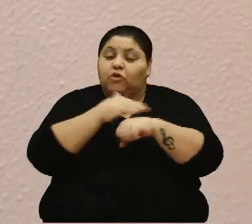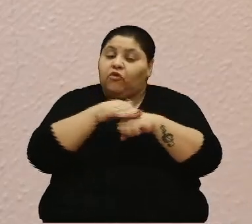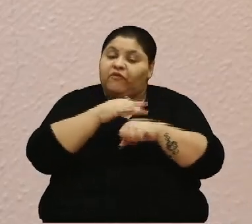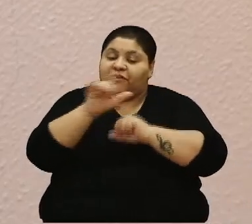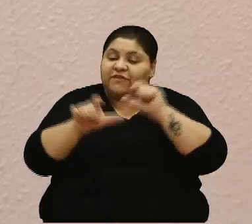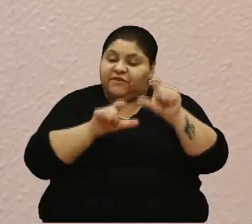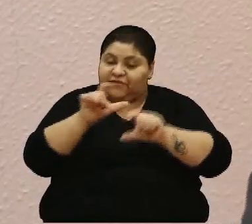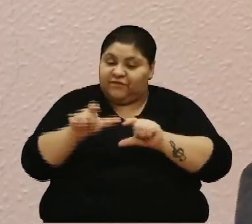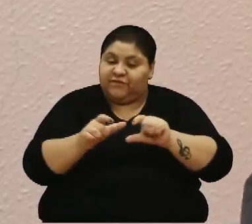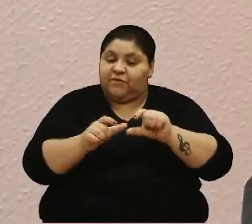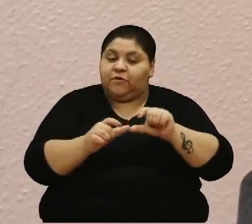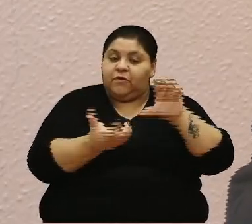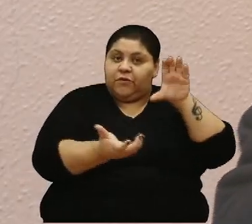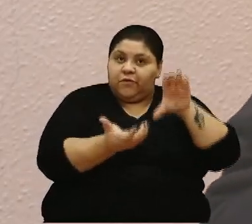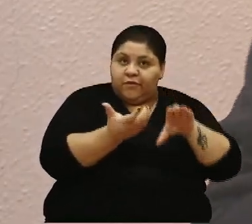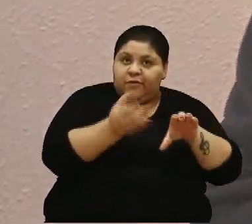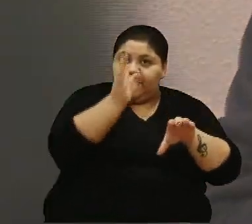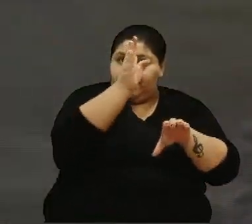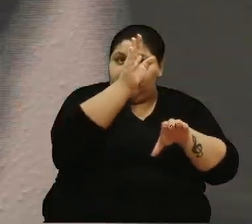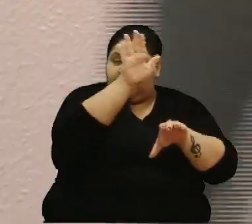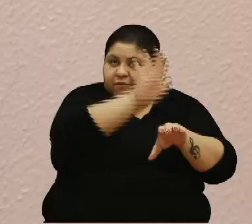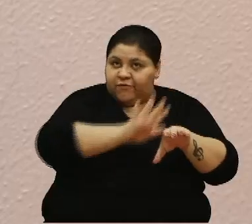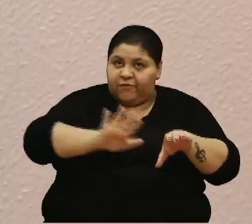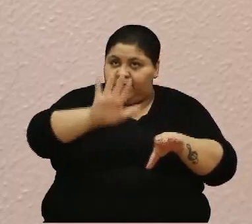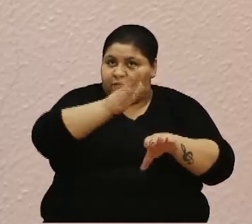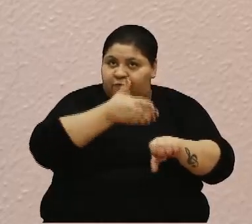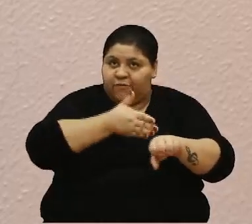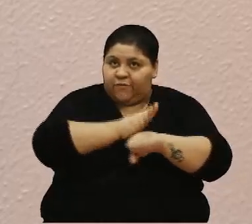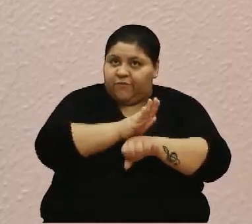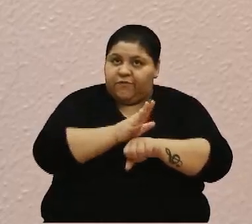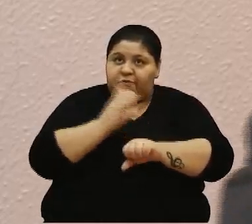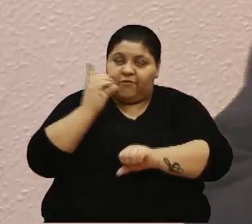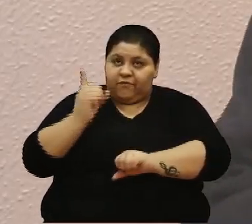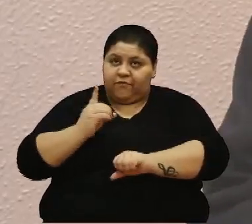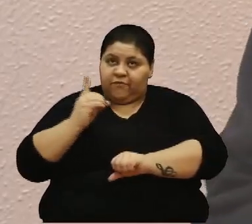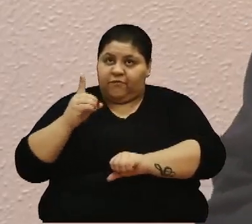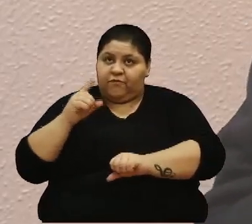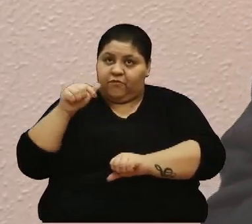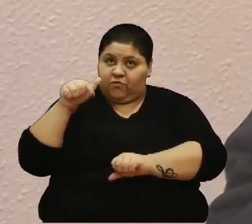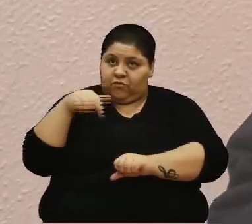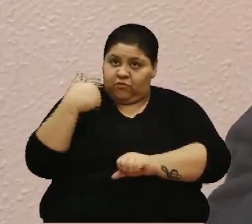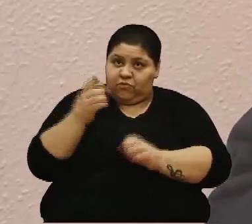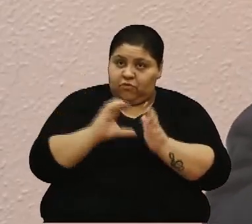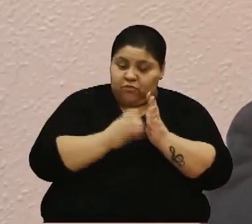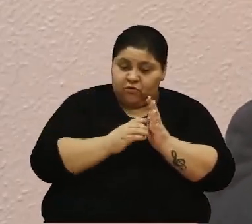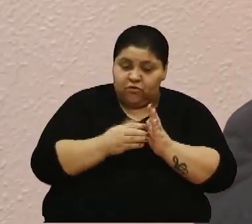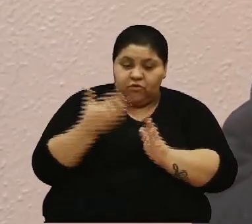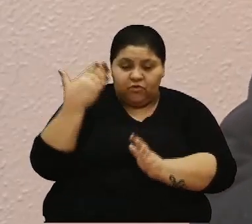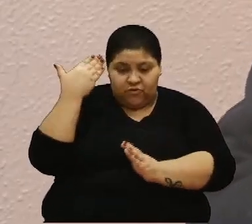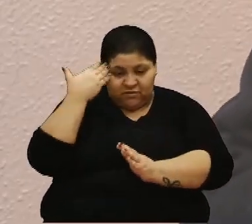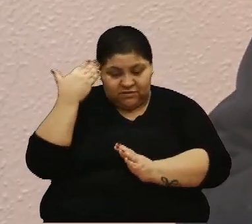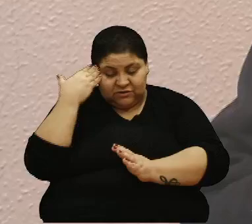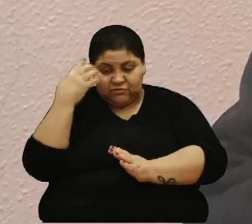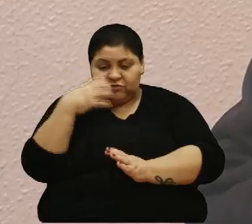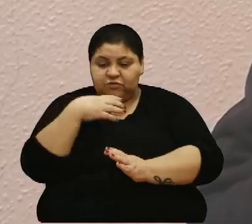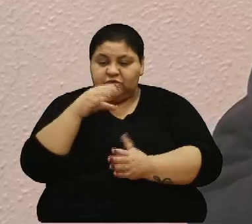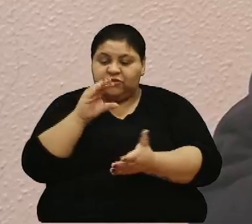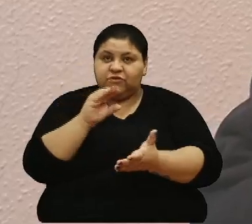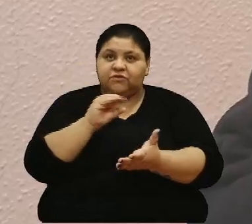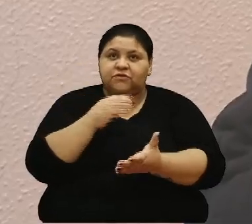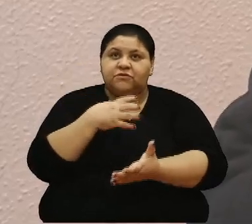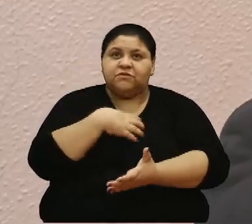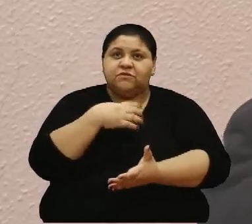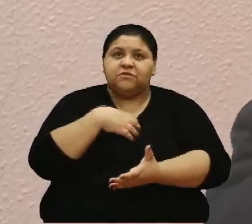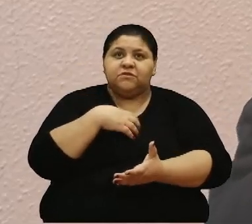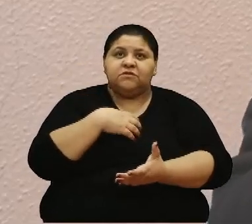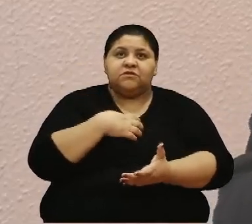trabalham no Congresso Nacional e que estão envolvidos com as nossas deputadas, inclusive do nosso partido, soube que foi uma forma dos